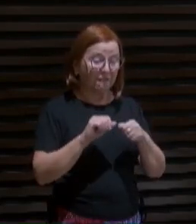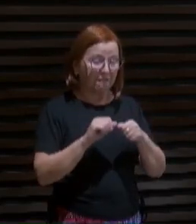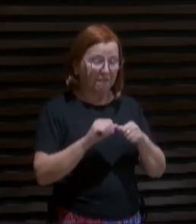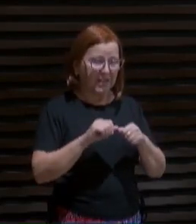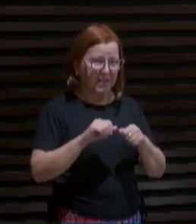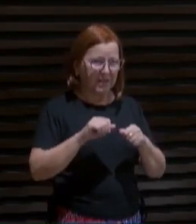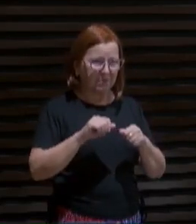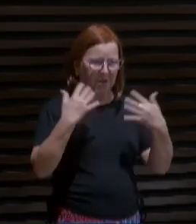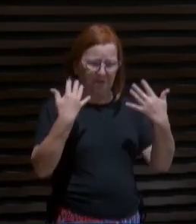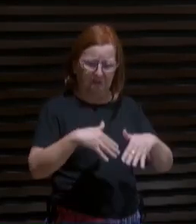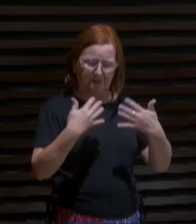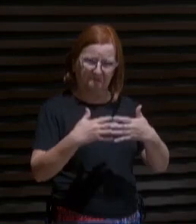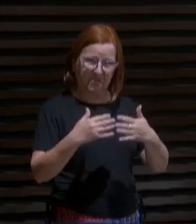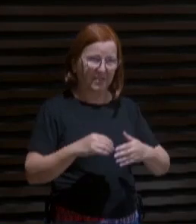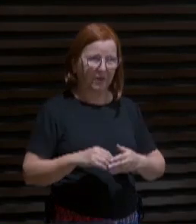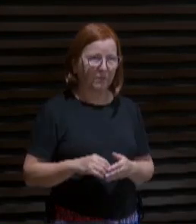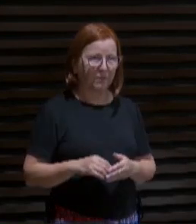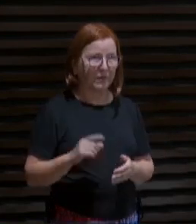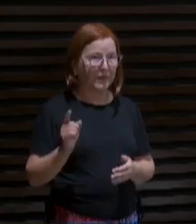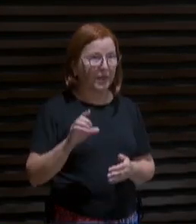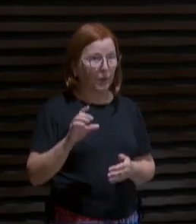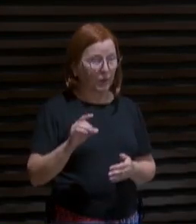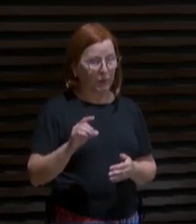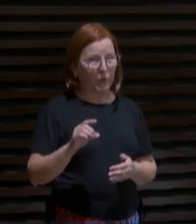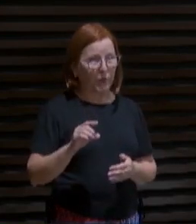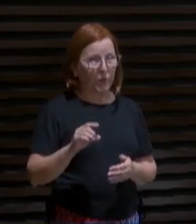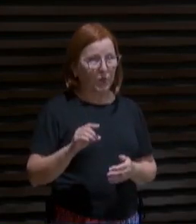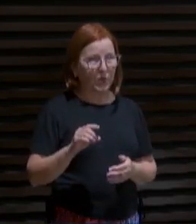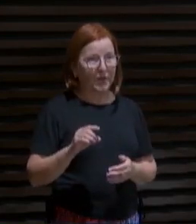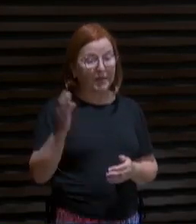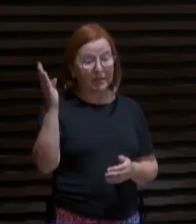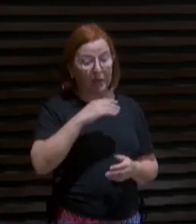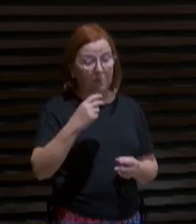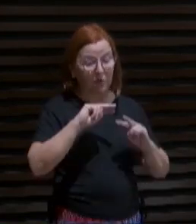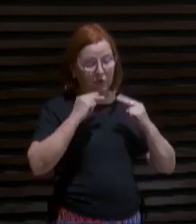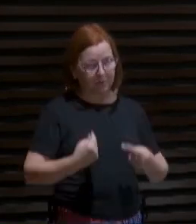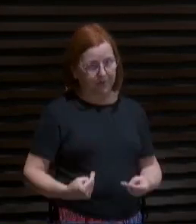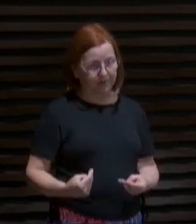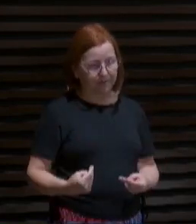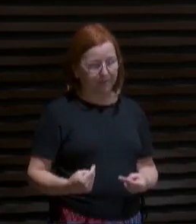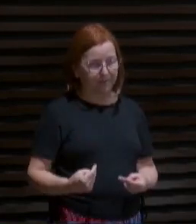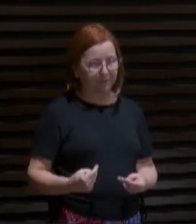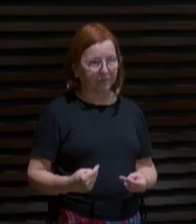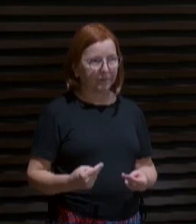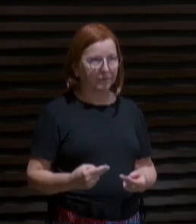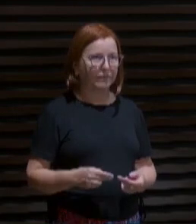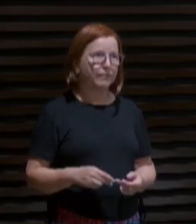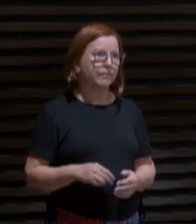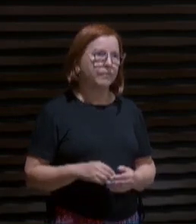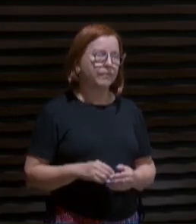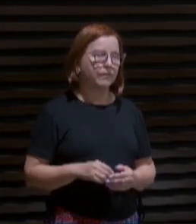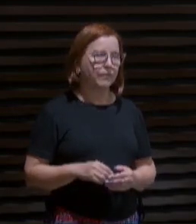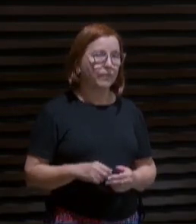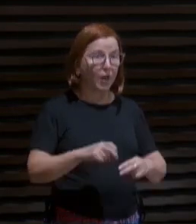Isso não é só da perversão humana. Isso trata-se dessa questão aqui. Por isso